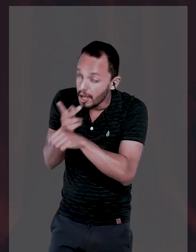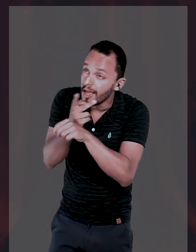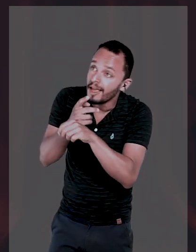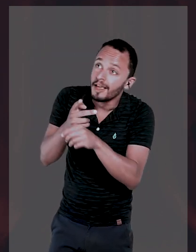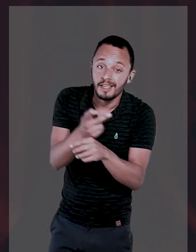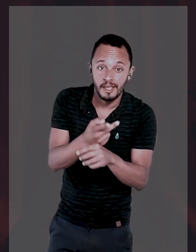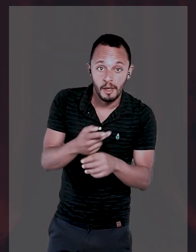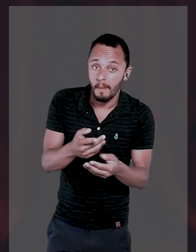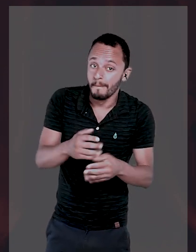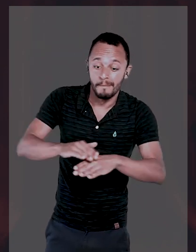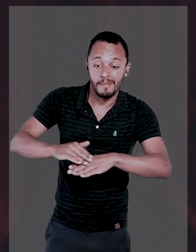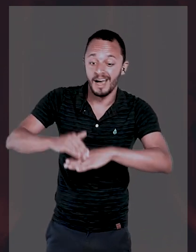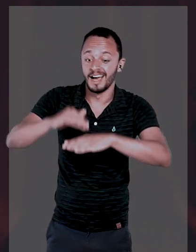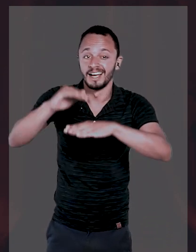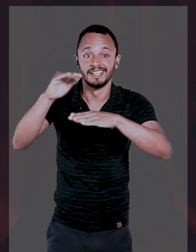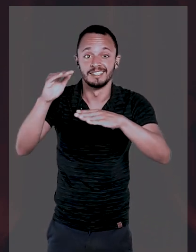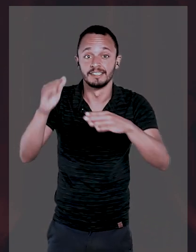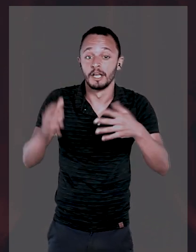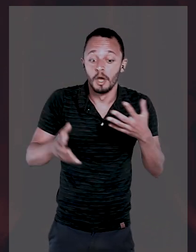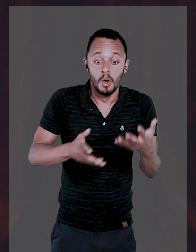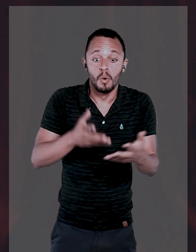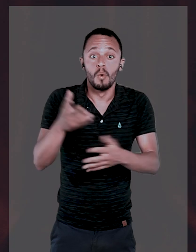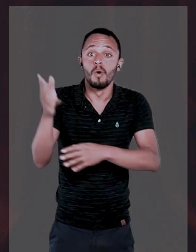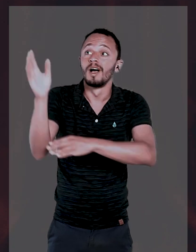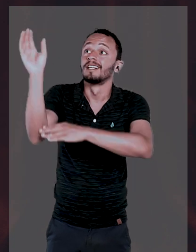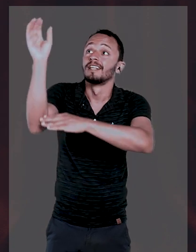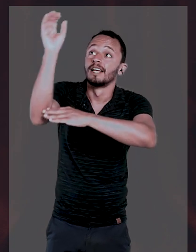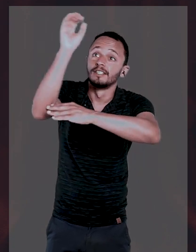é mais procurado.